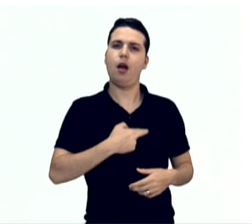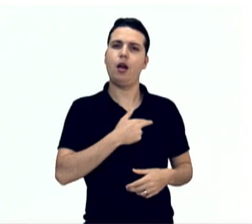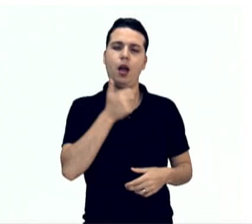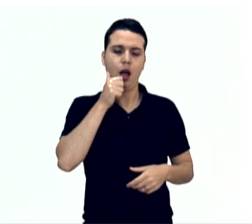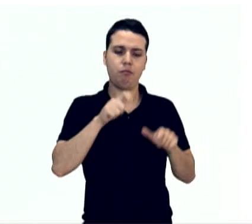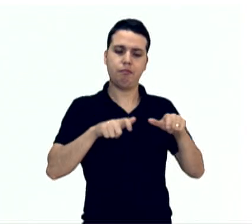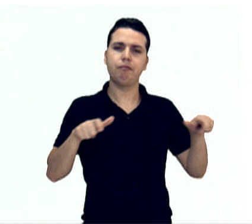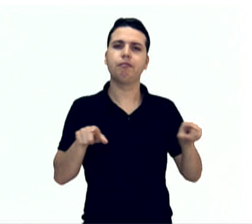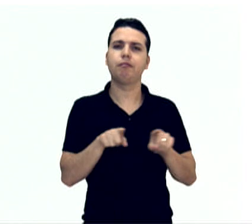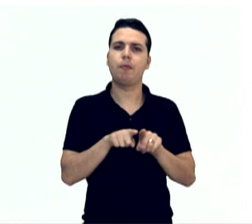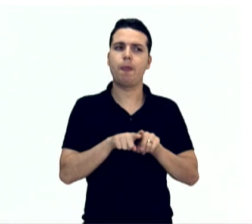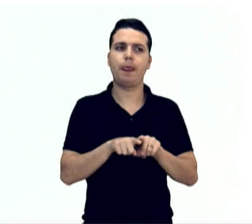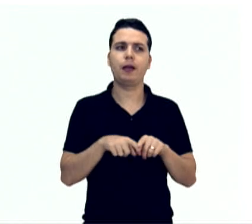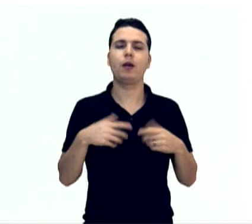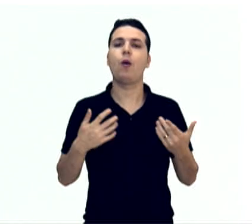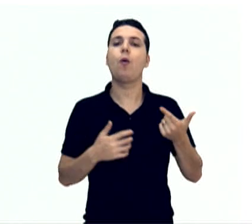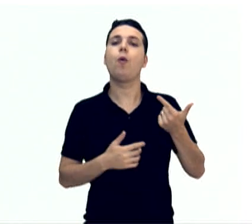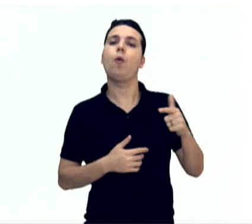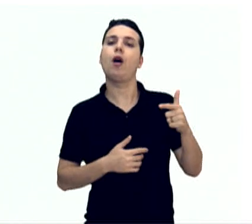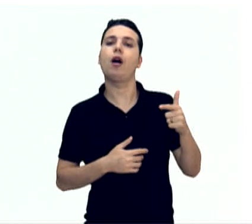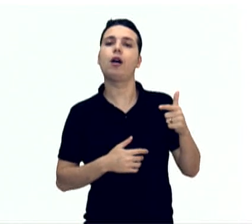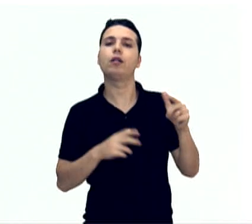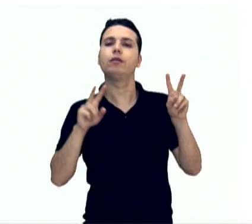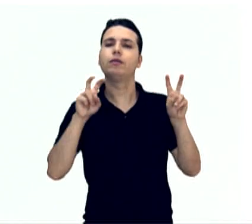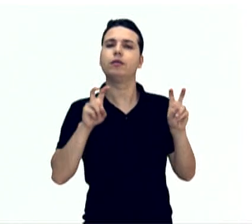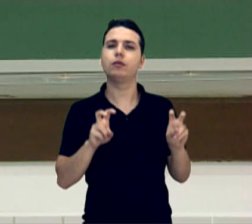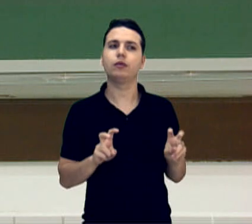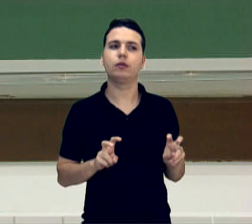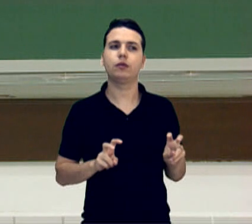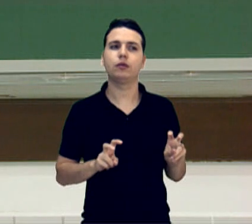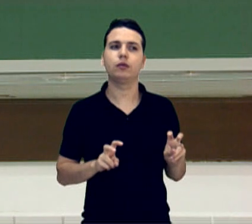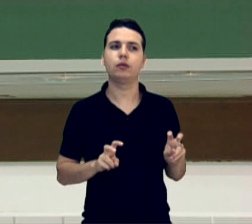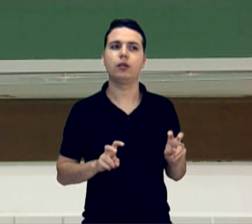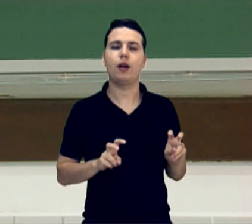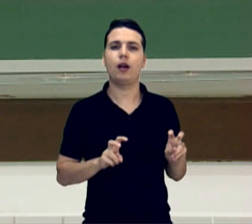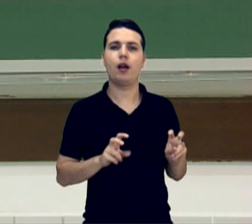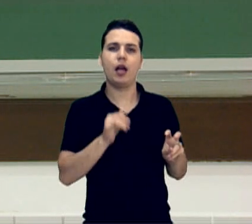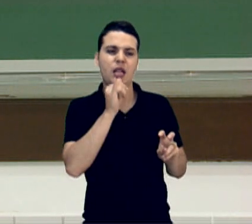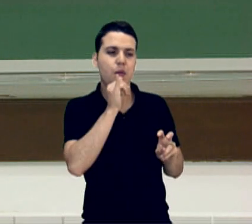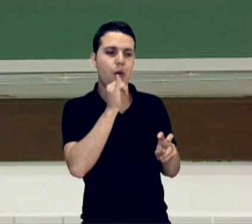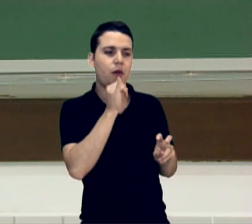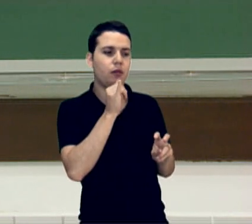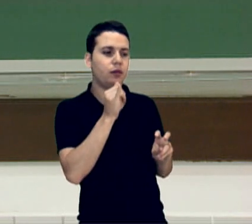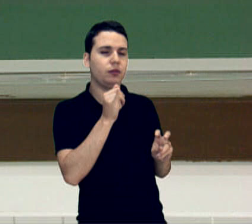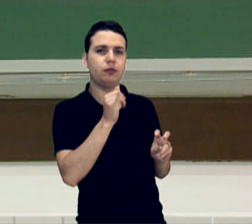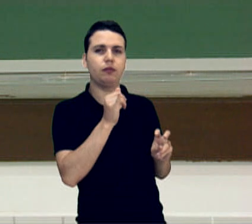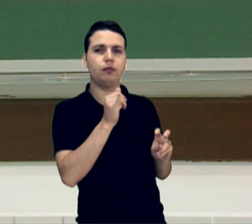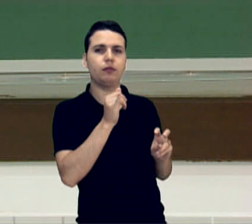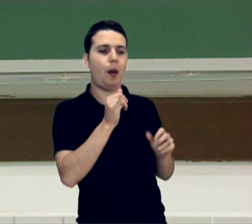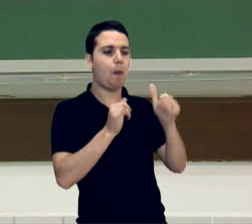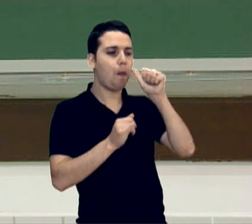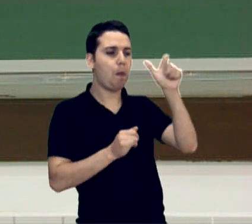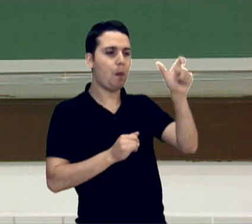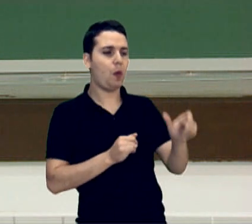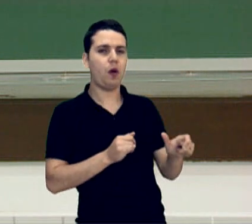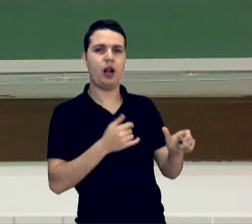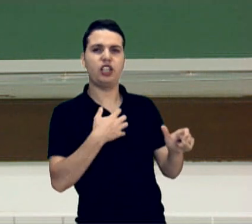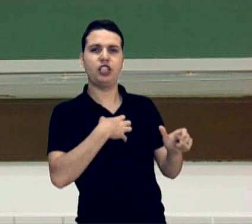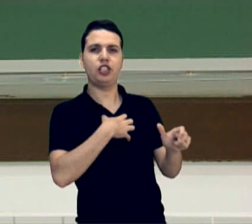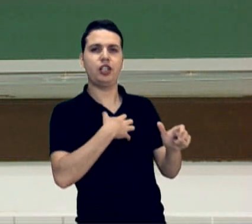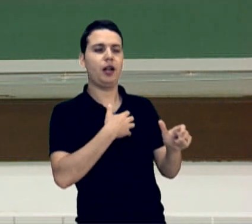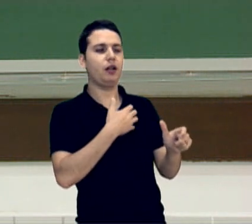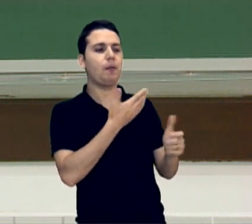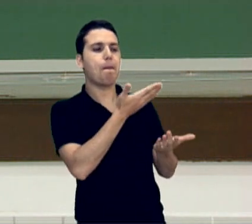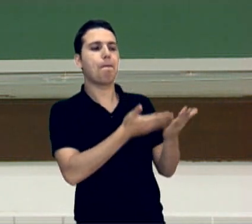também. Então, não tem aquela questão de desvalorizar a moça, ou enfim, de